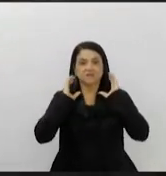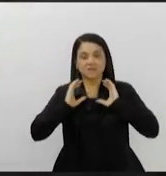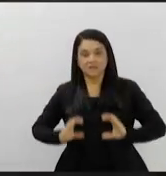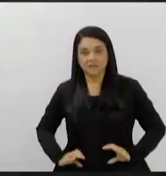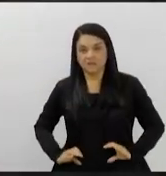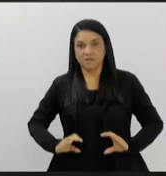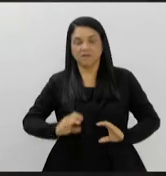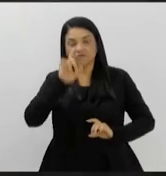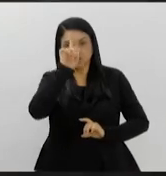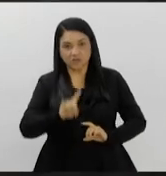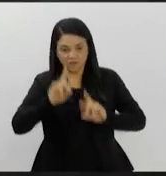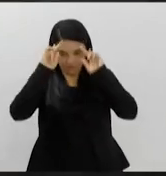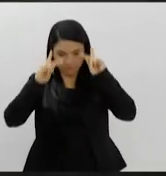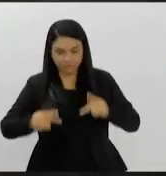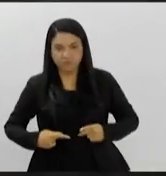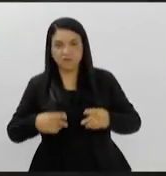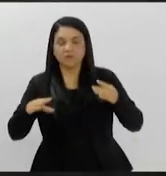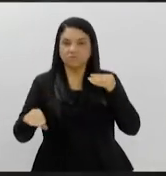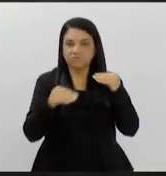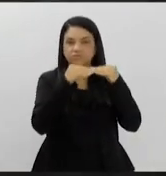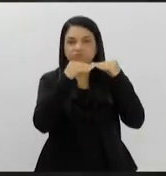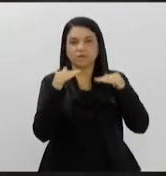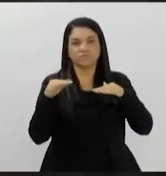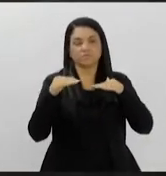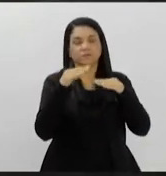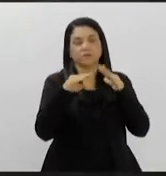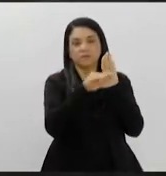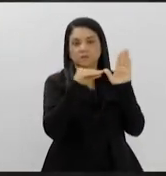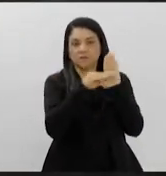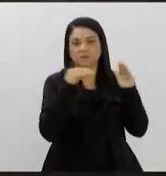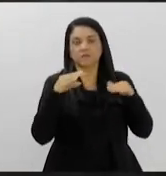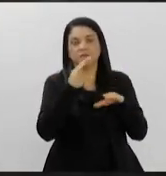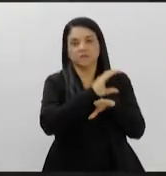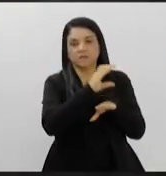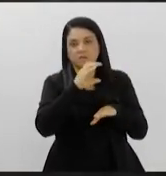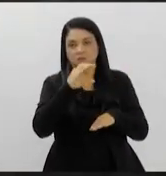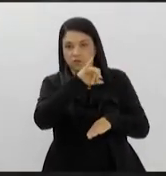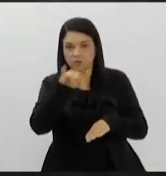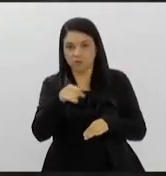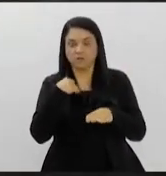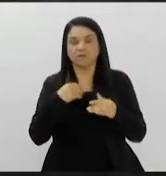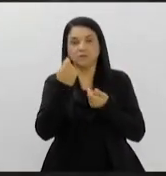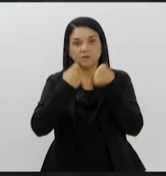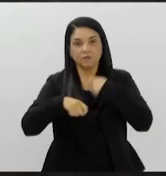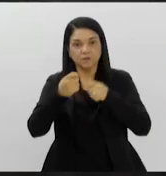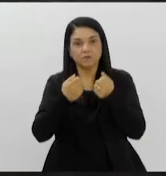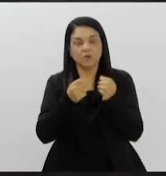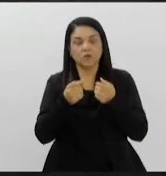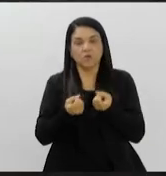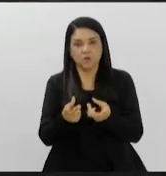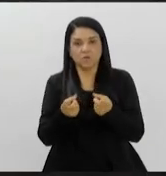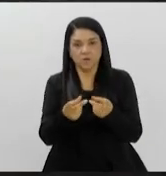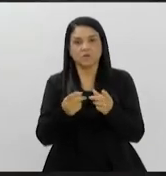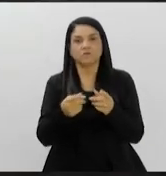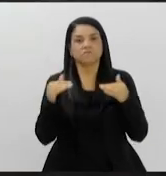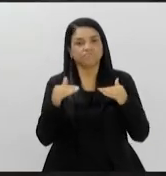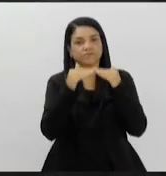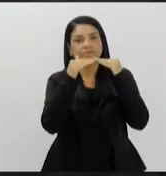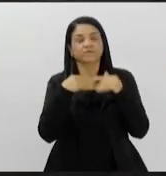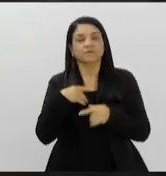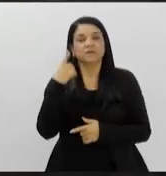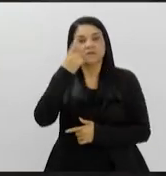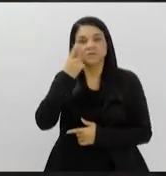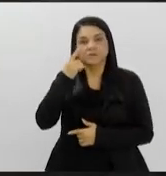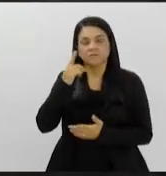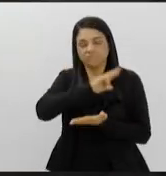favorável com as emendas da CCJ e de Economia, Indústria e Comércio favorável. Relatoria dos deputados Fred Pacheco, Dani